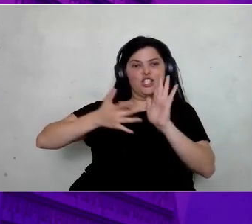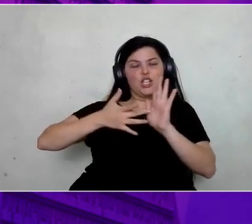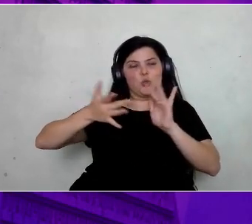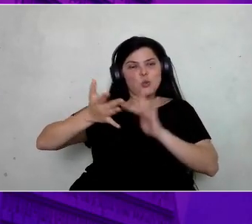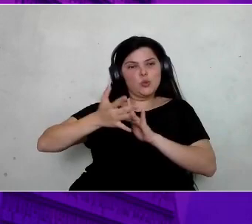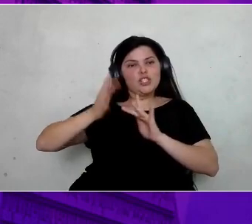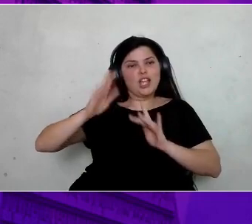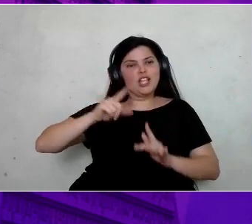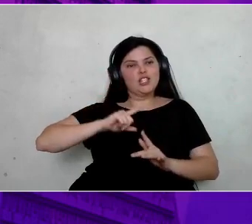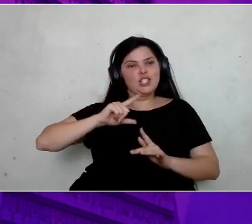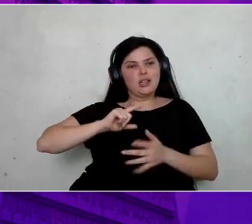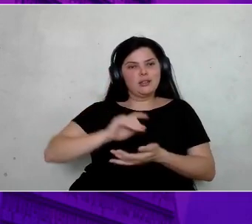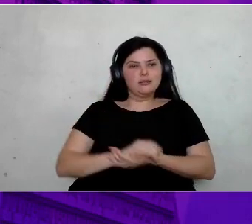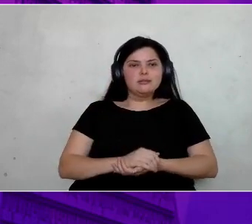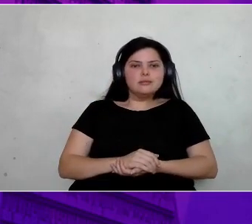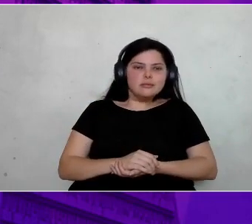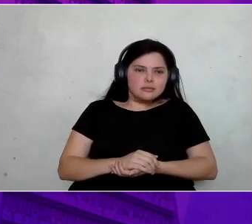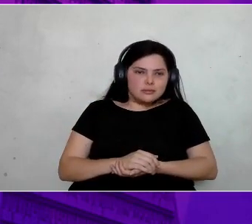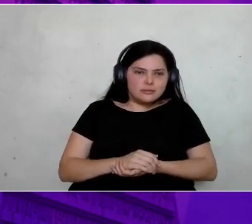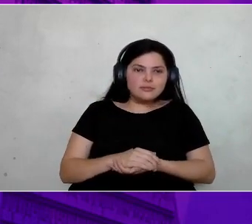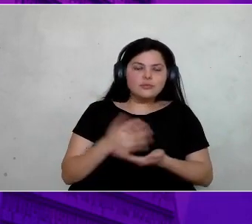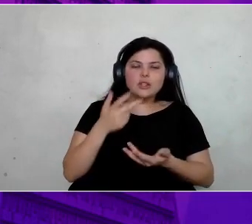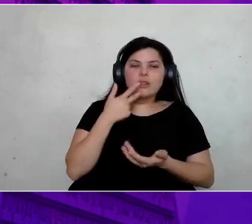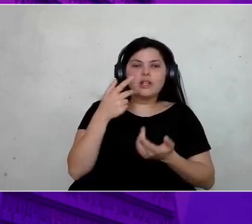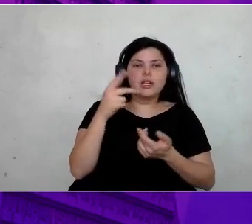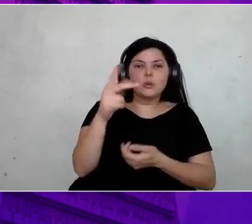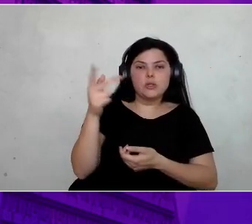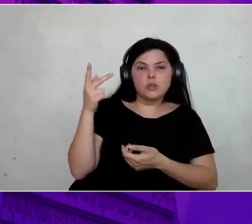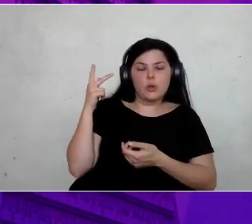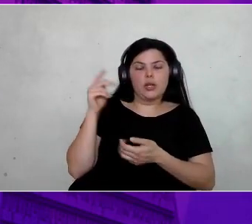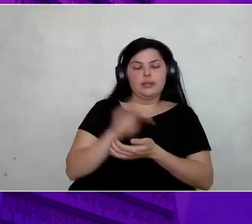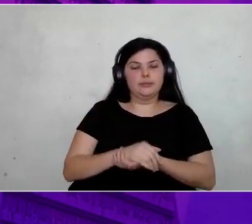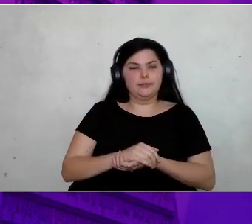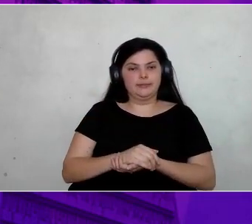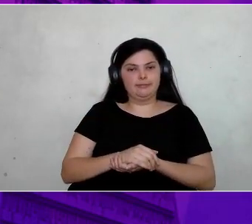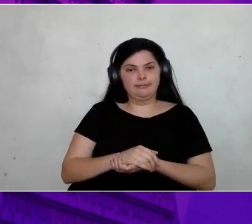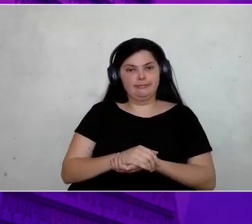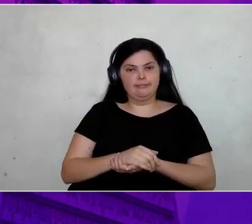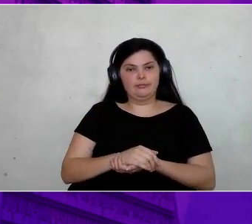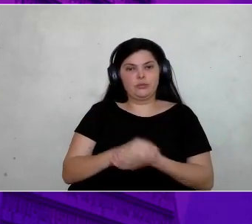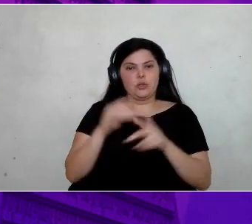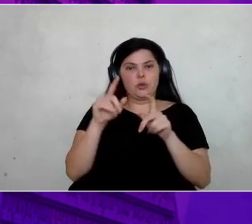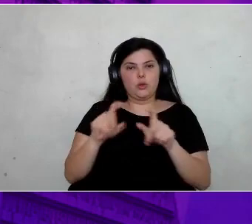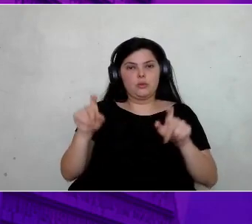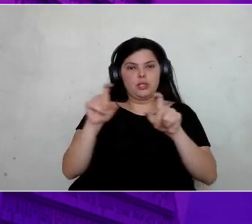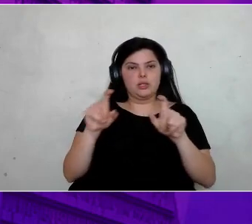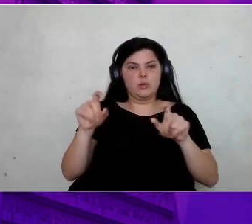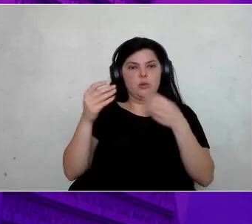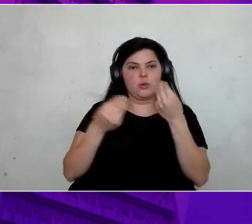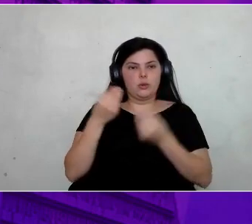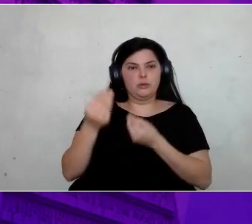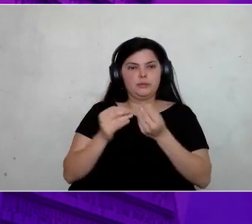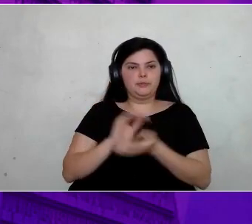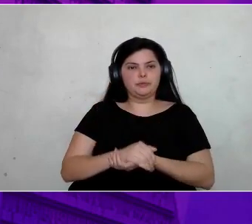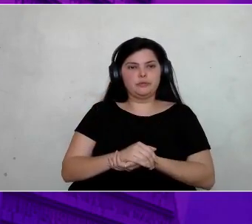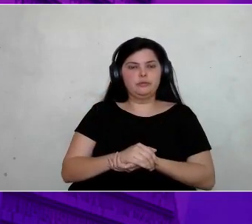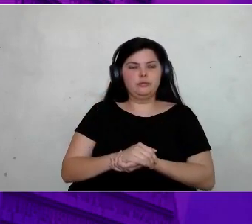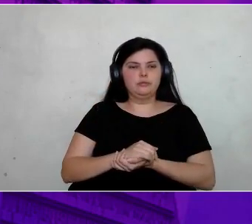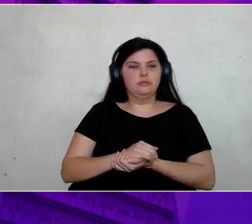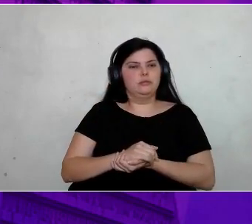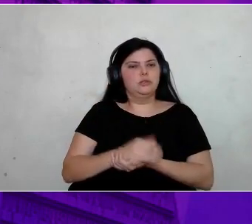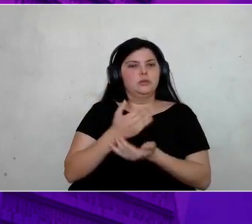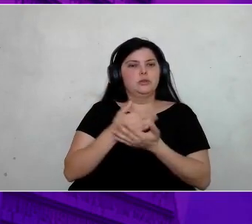acontecia. Então, falando aqui de histórico da computação como um todo, né? A gente começou ali com o